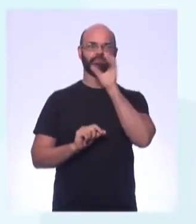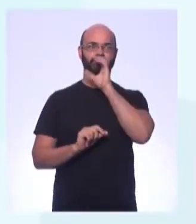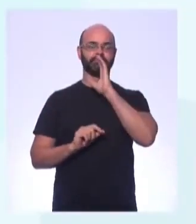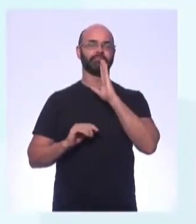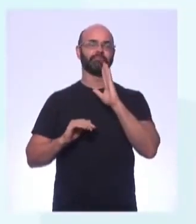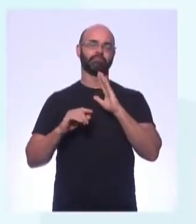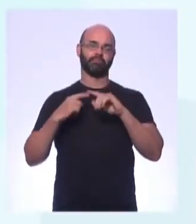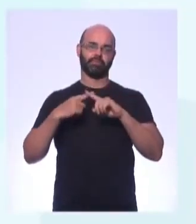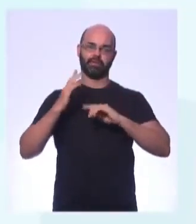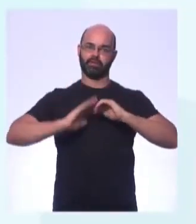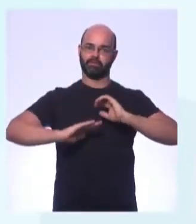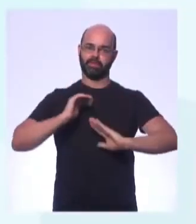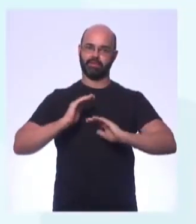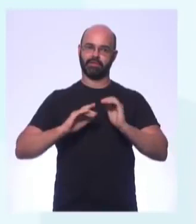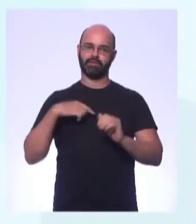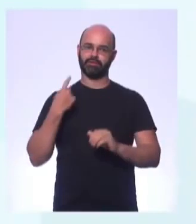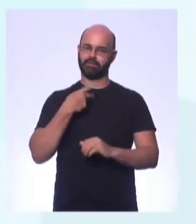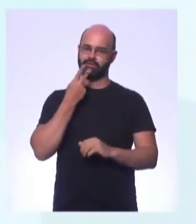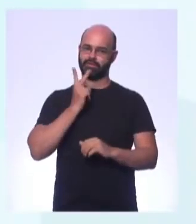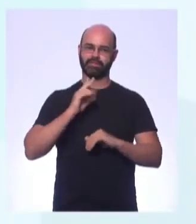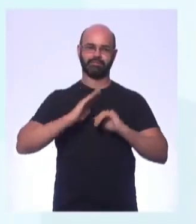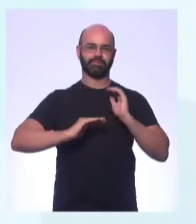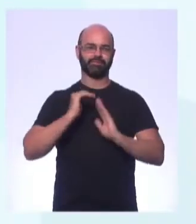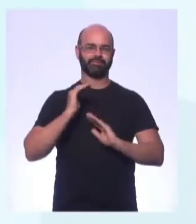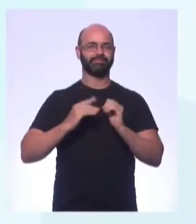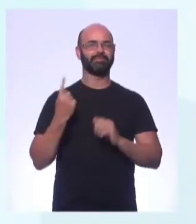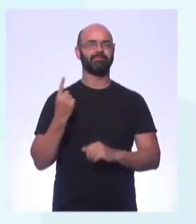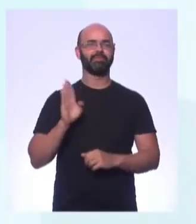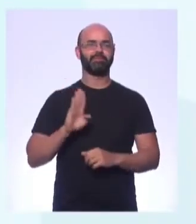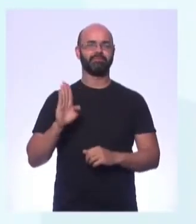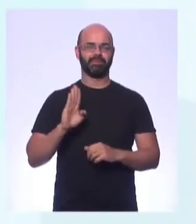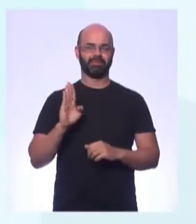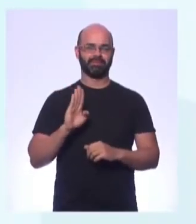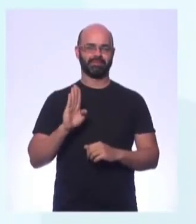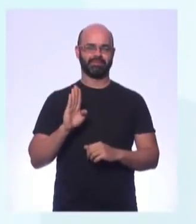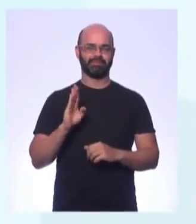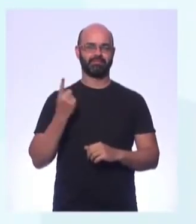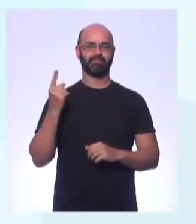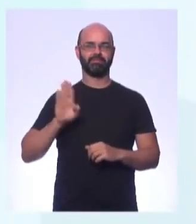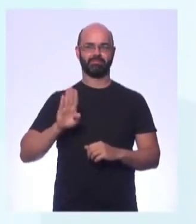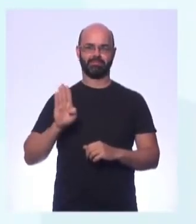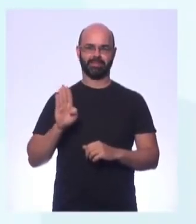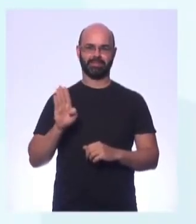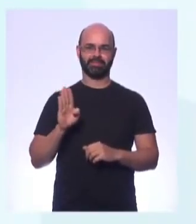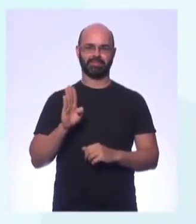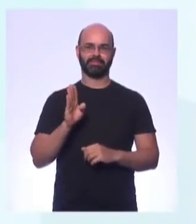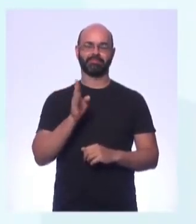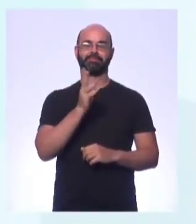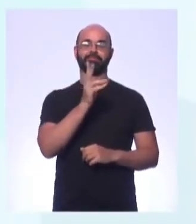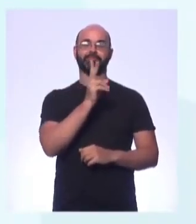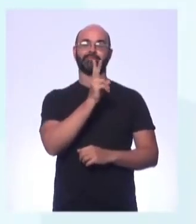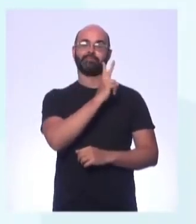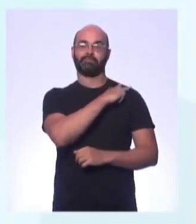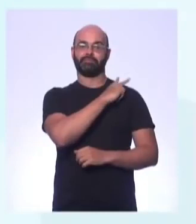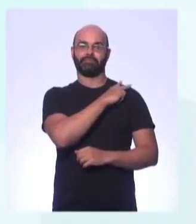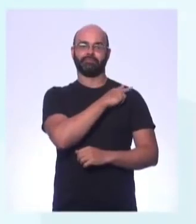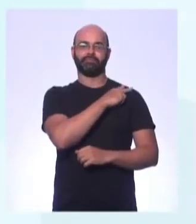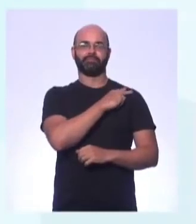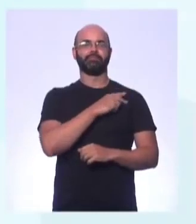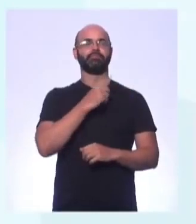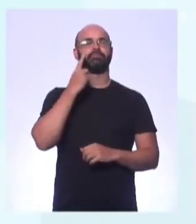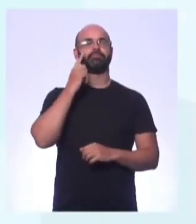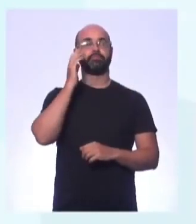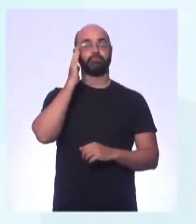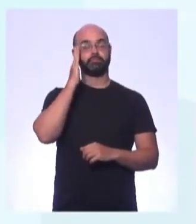Certo. Sempre a gente fala da habilidade aí. Estamos trabalhando com o primeiro bimestre aí do ensino médio, segunda série, ó. Explicar